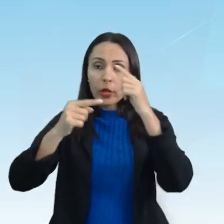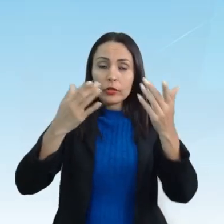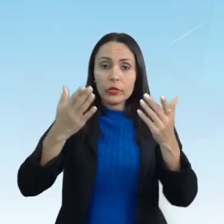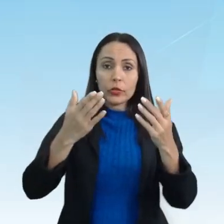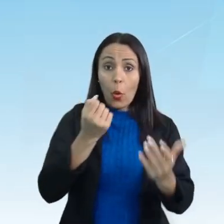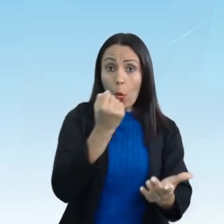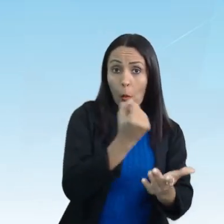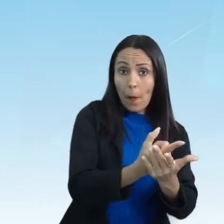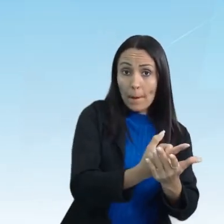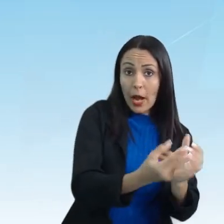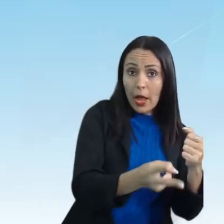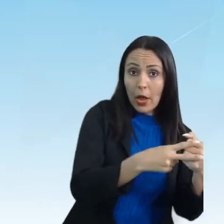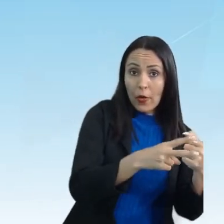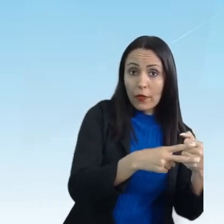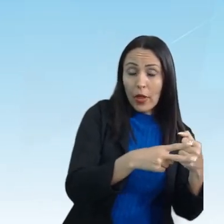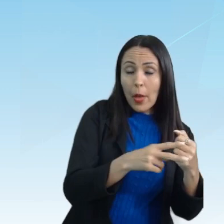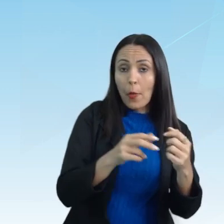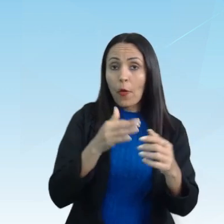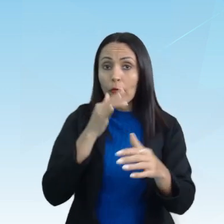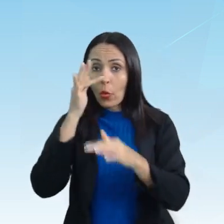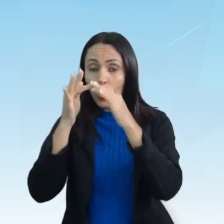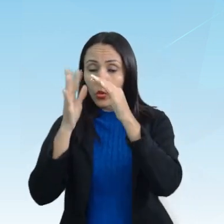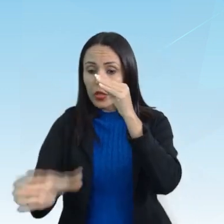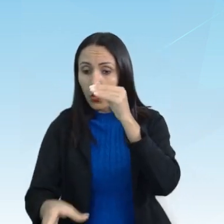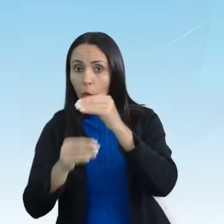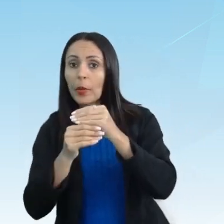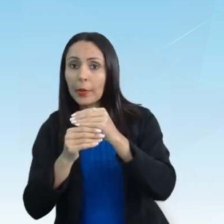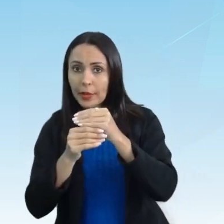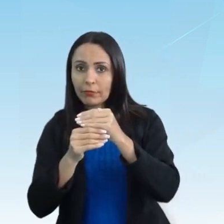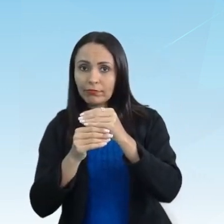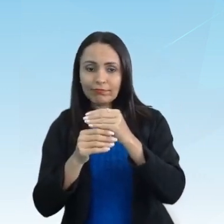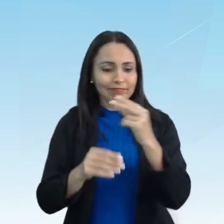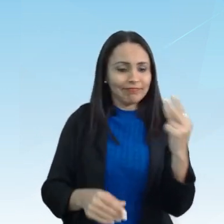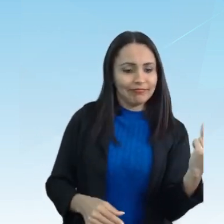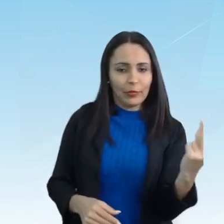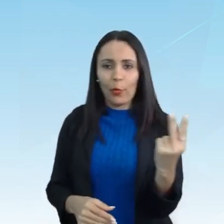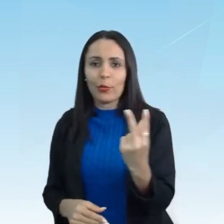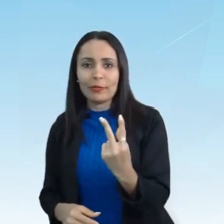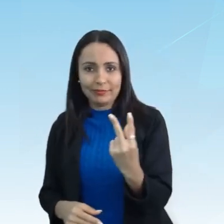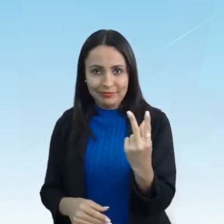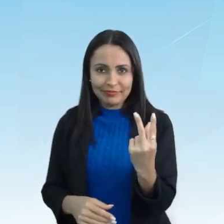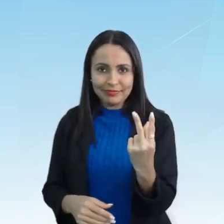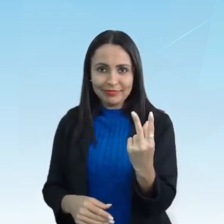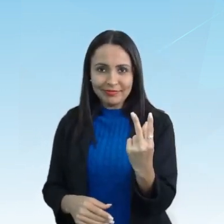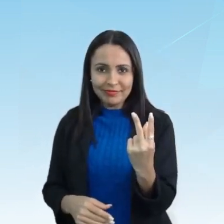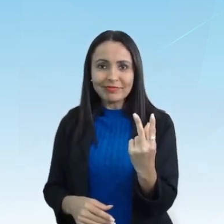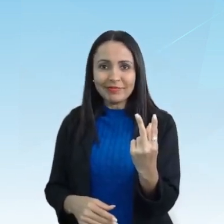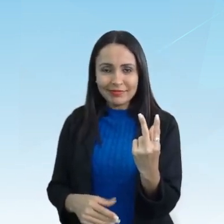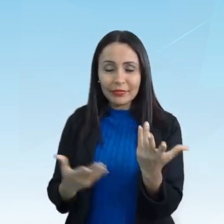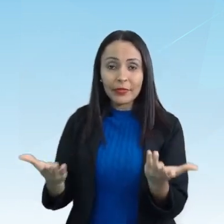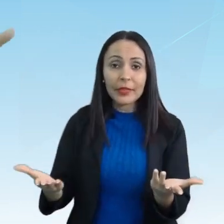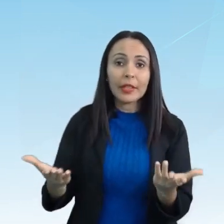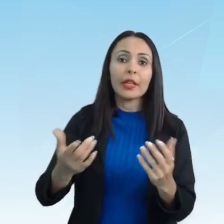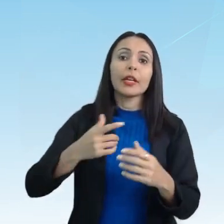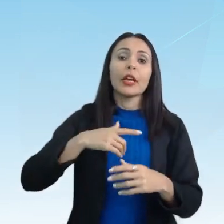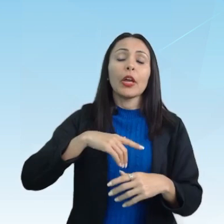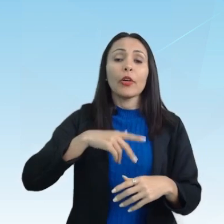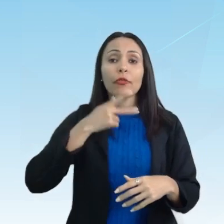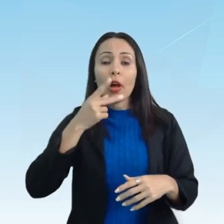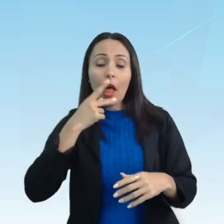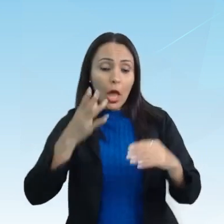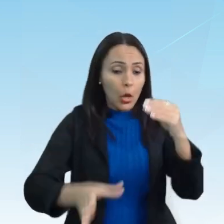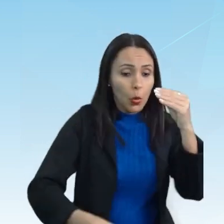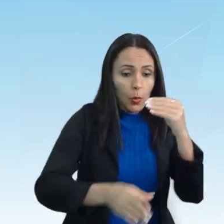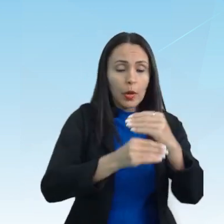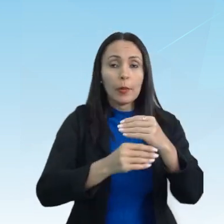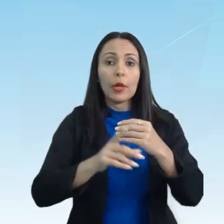é o verbo, flores é o complemento. O verbo rege o seu complemento. E por falar em